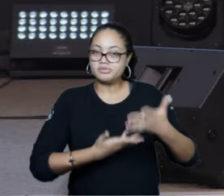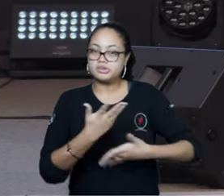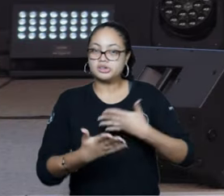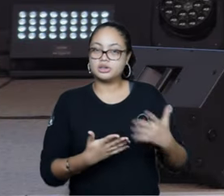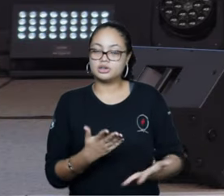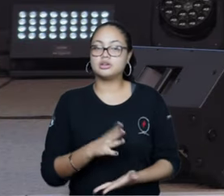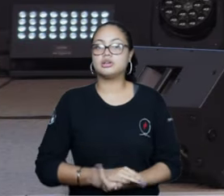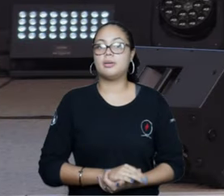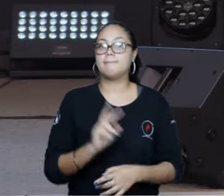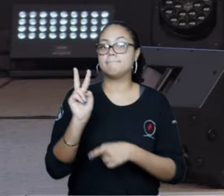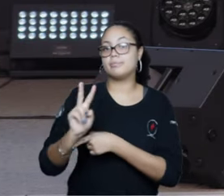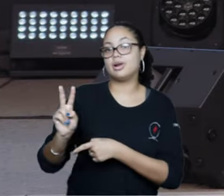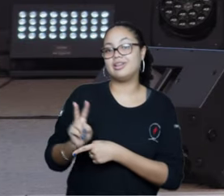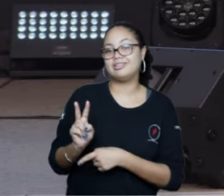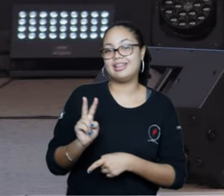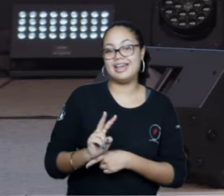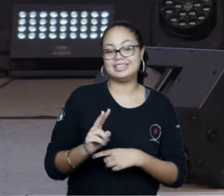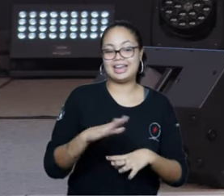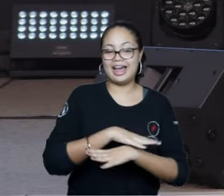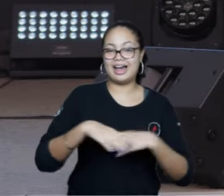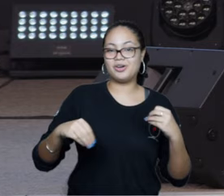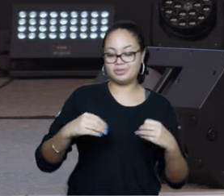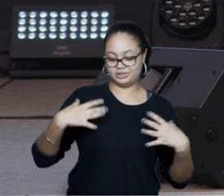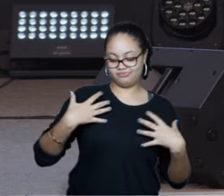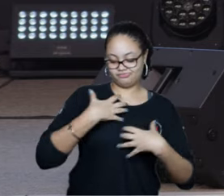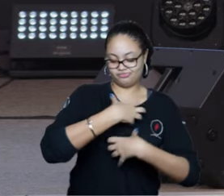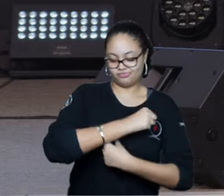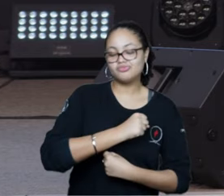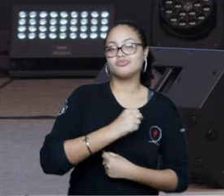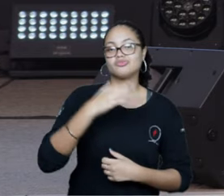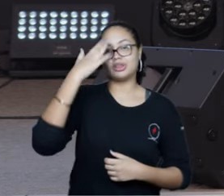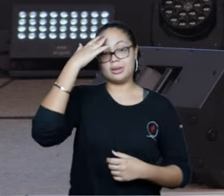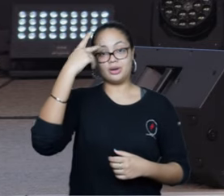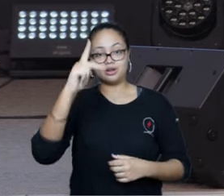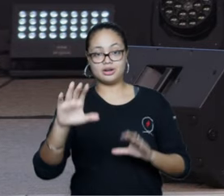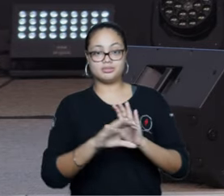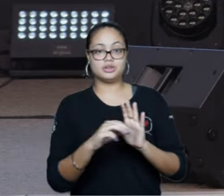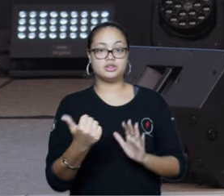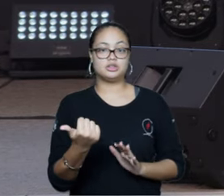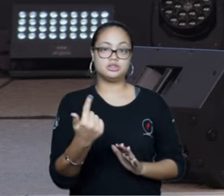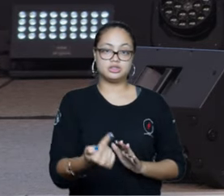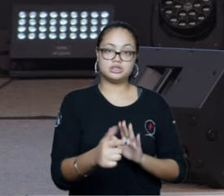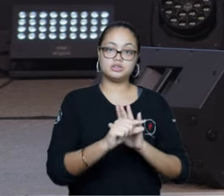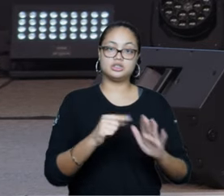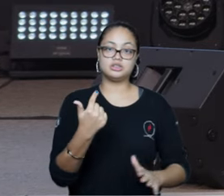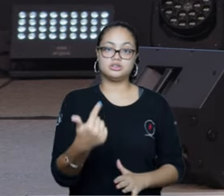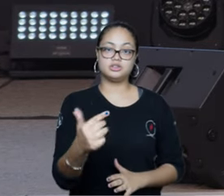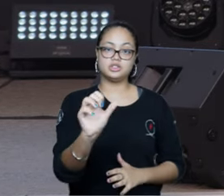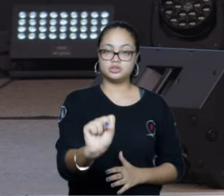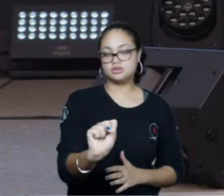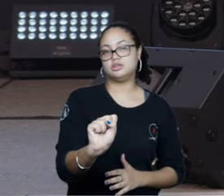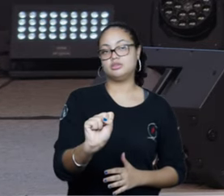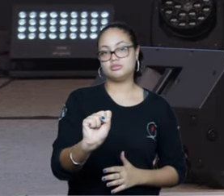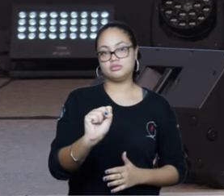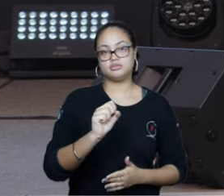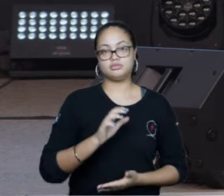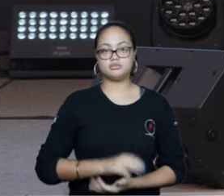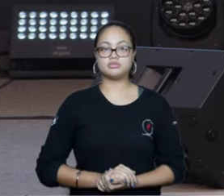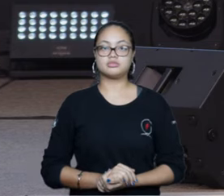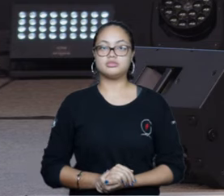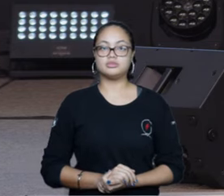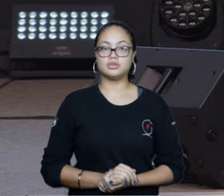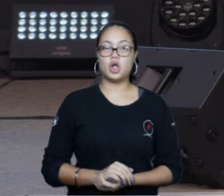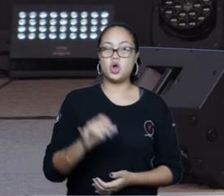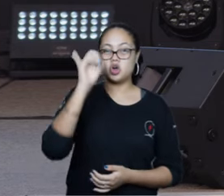das angústias a sua alma Provérbios 17 Versículo 28 até